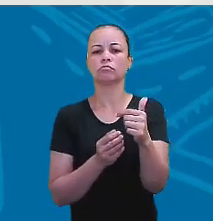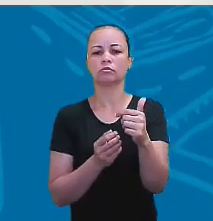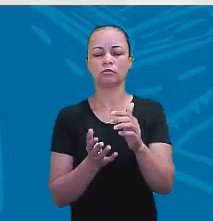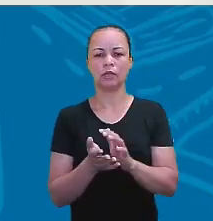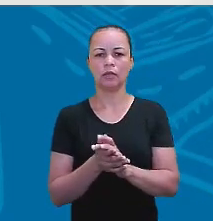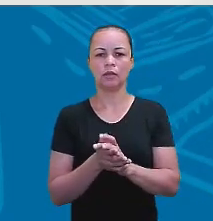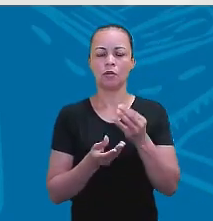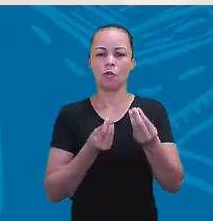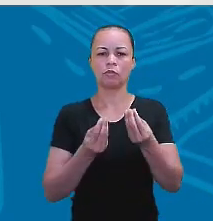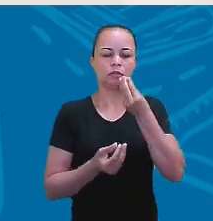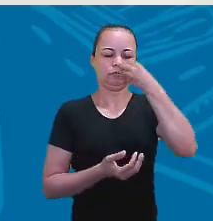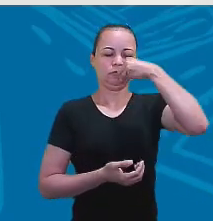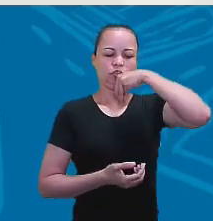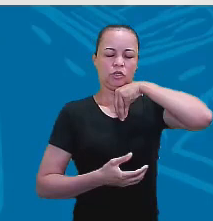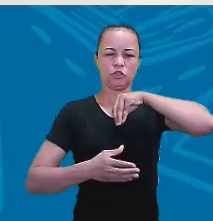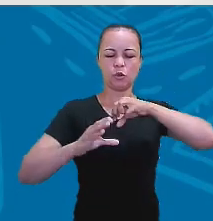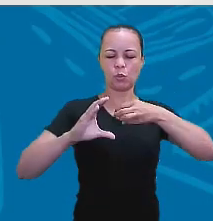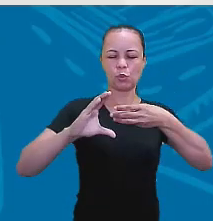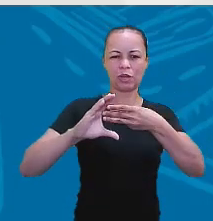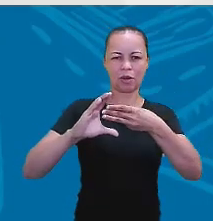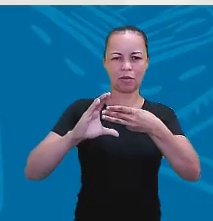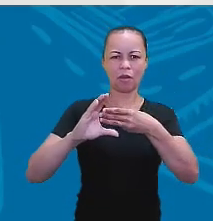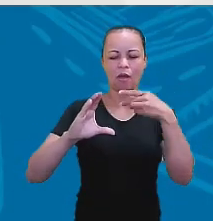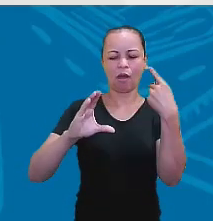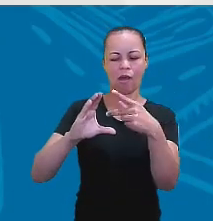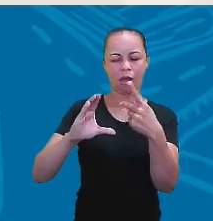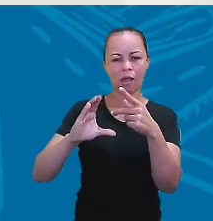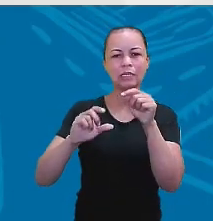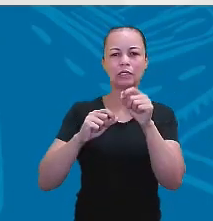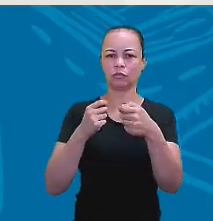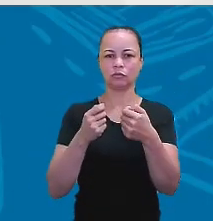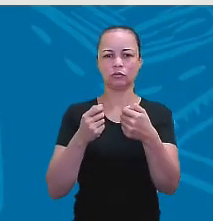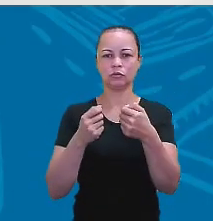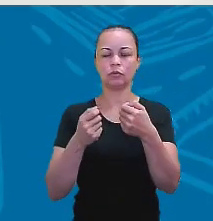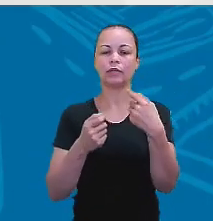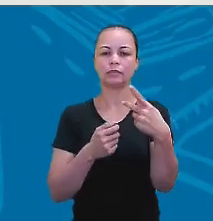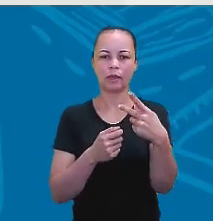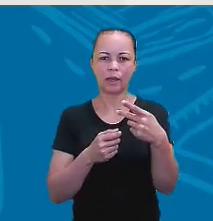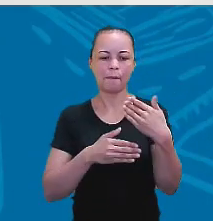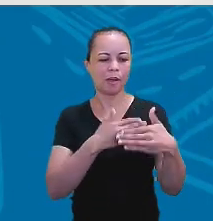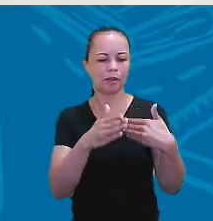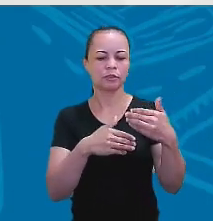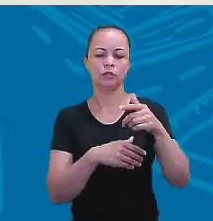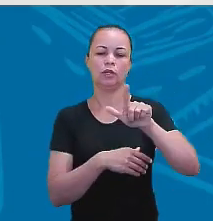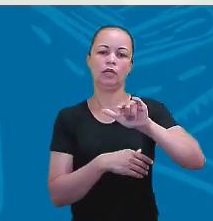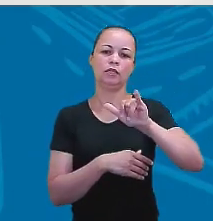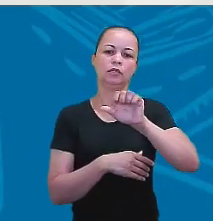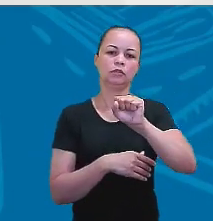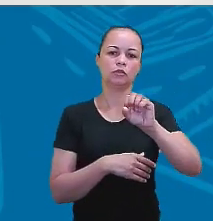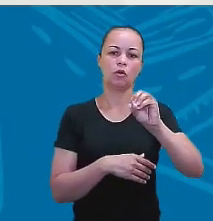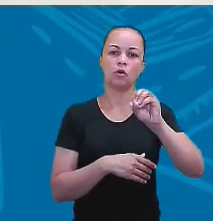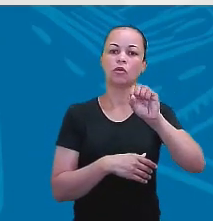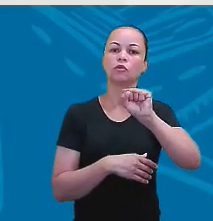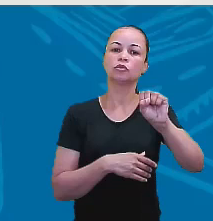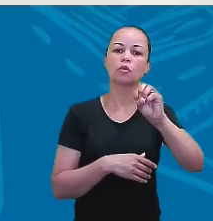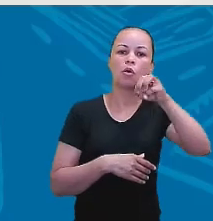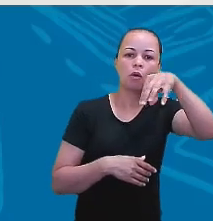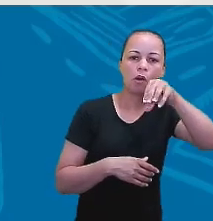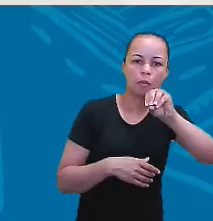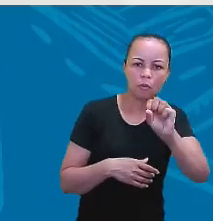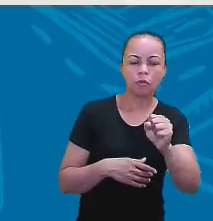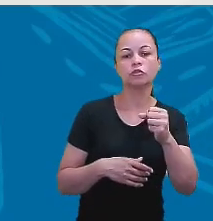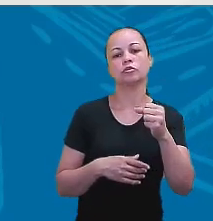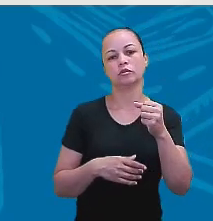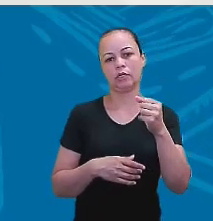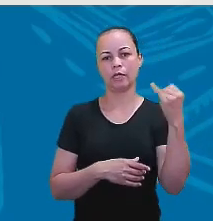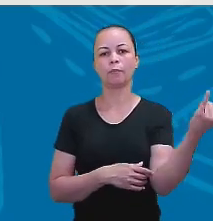em digestão celular, isso está sendo feito a partir dos lisossomos, tá? Então, guarda essa informação que faz toda a diferença, é importantíssima.